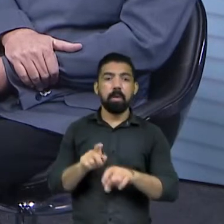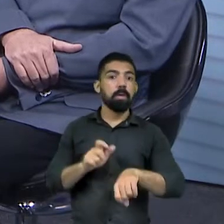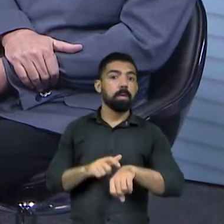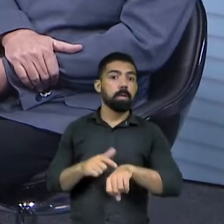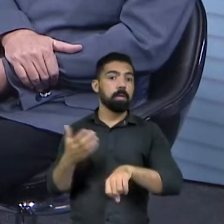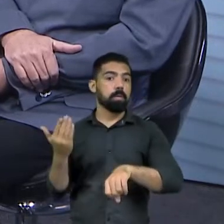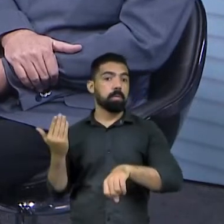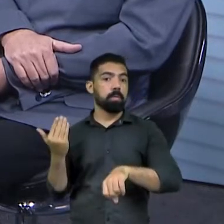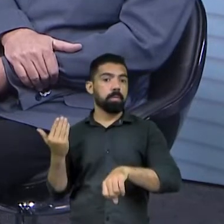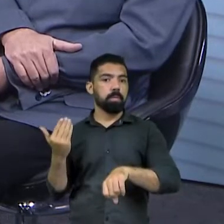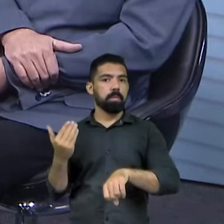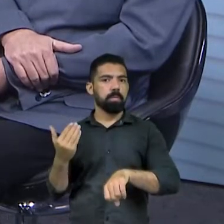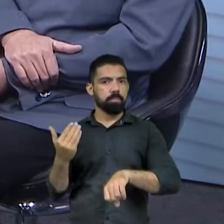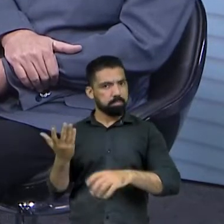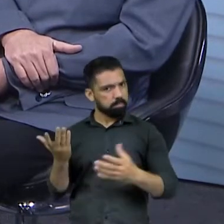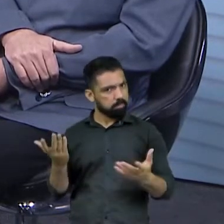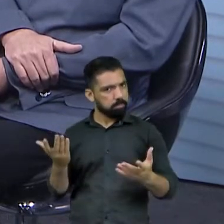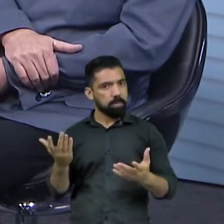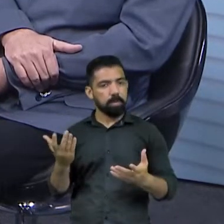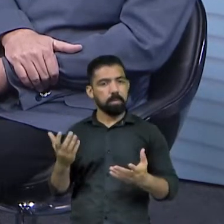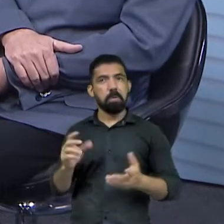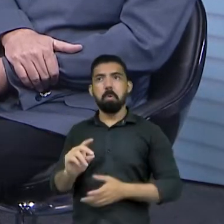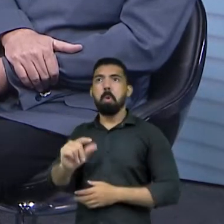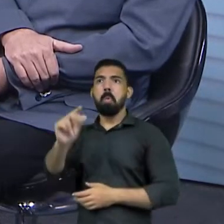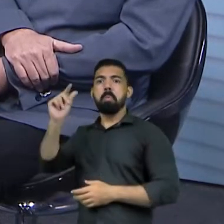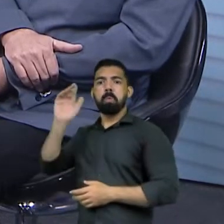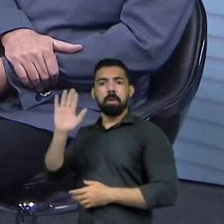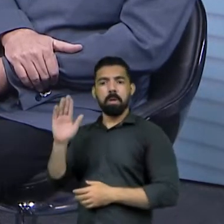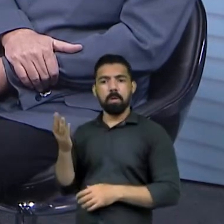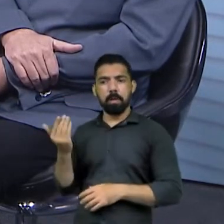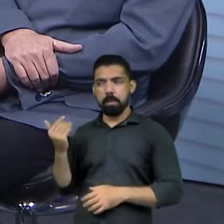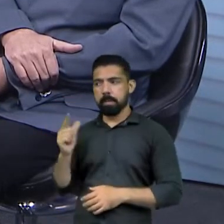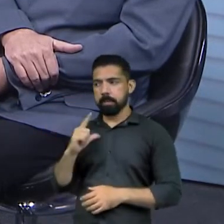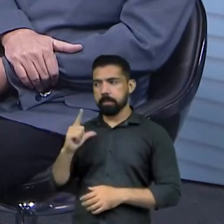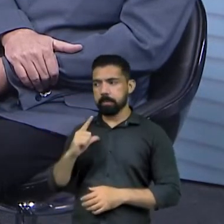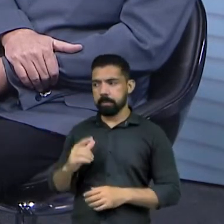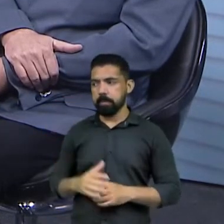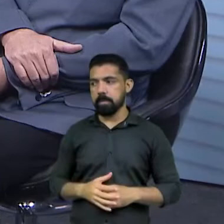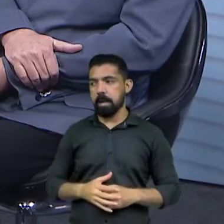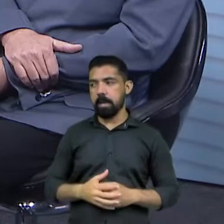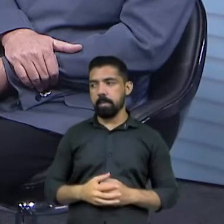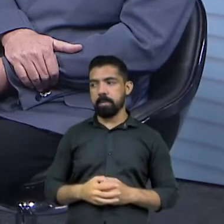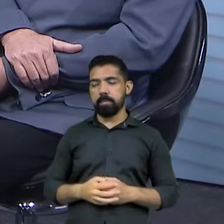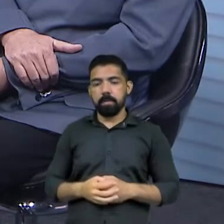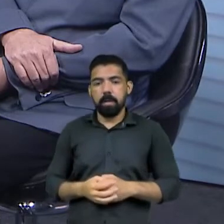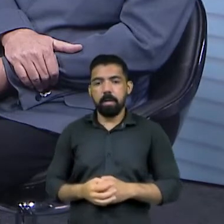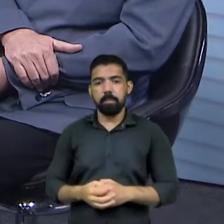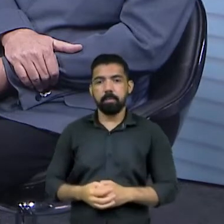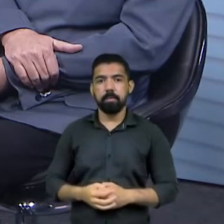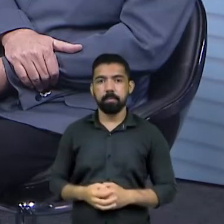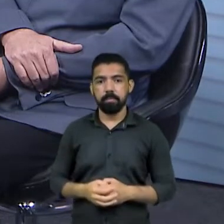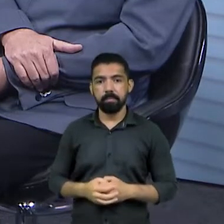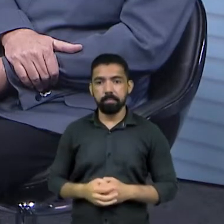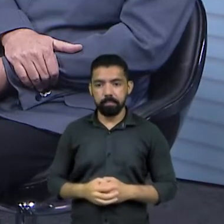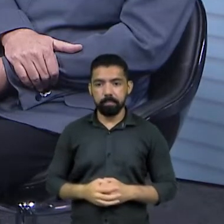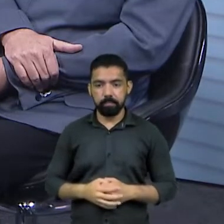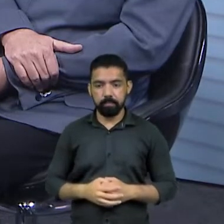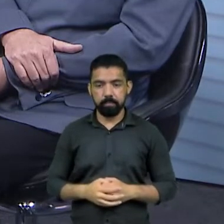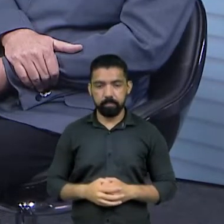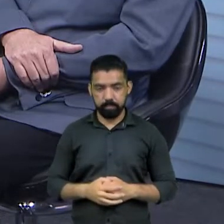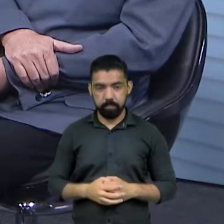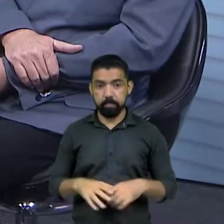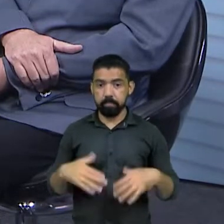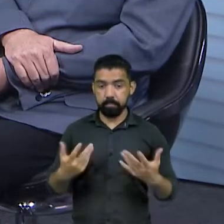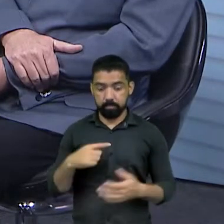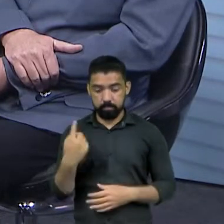termos de história é nada né E hoje nós temos essa convivência tão boa tão bonita na cidade no país isso é fantástico isso é